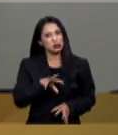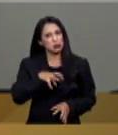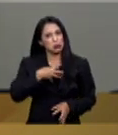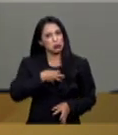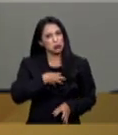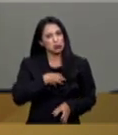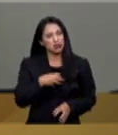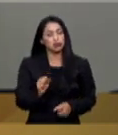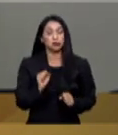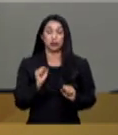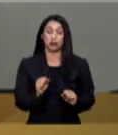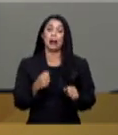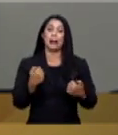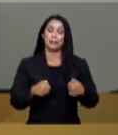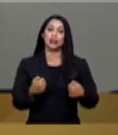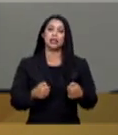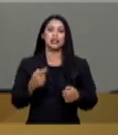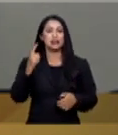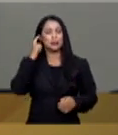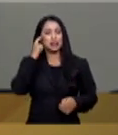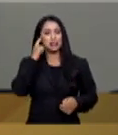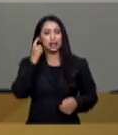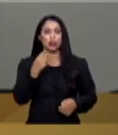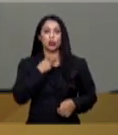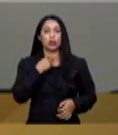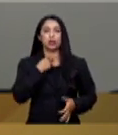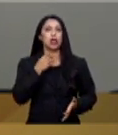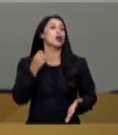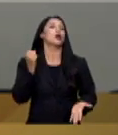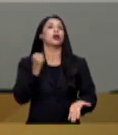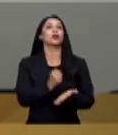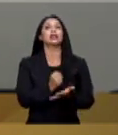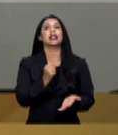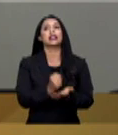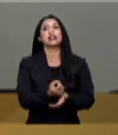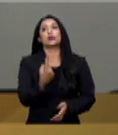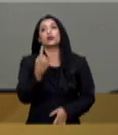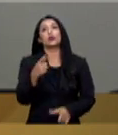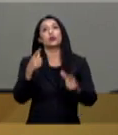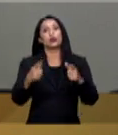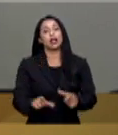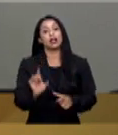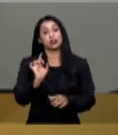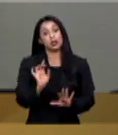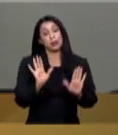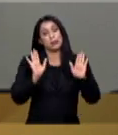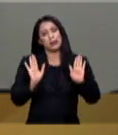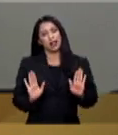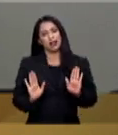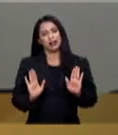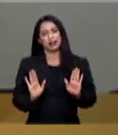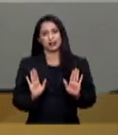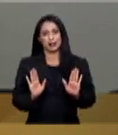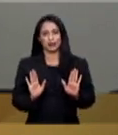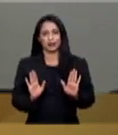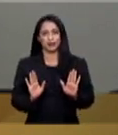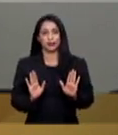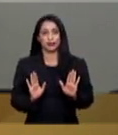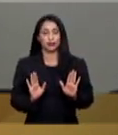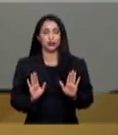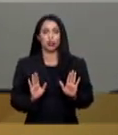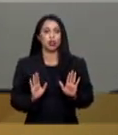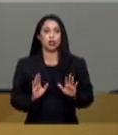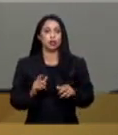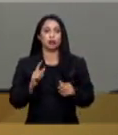aquilo. Este modelo precisa de ser repensado, não pode ser a contratação para um lugar numa lotação só, mas tudo isso não independe